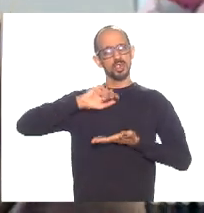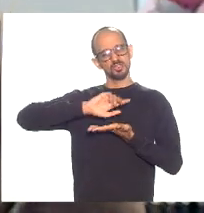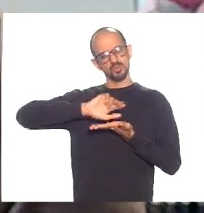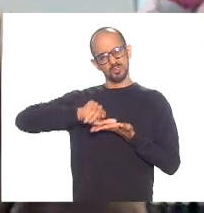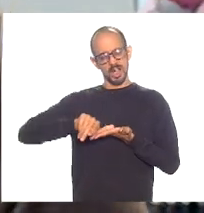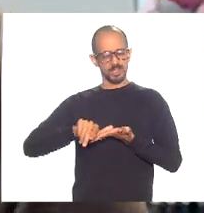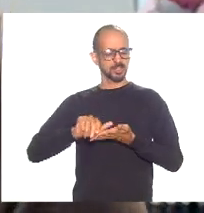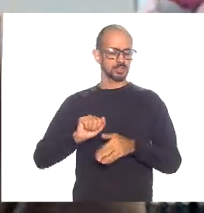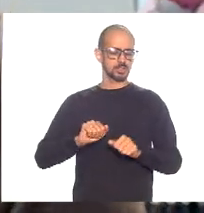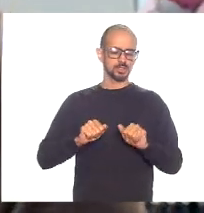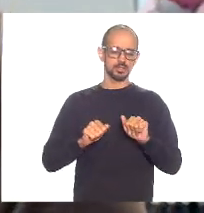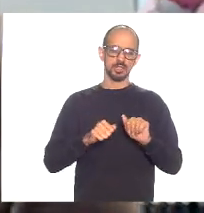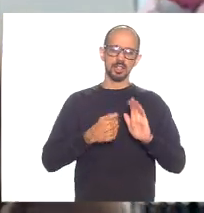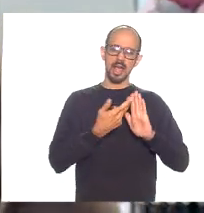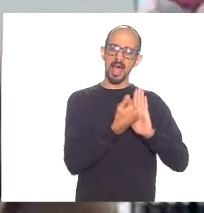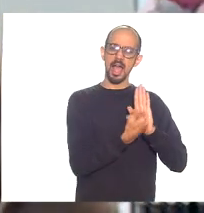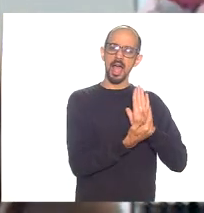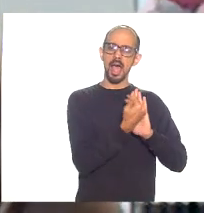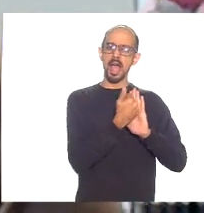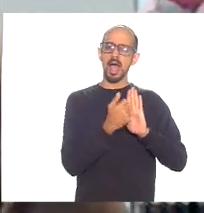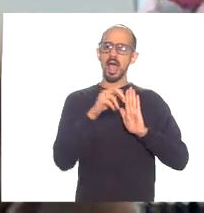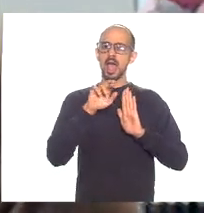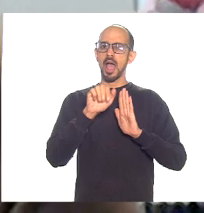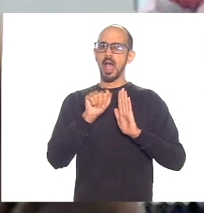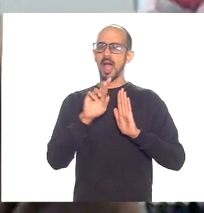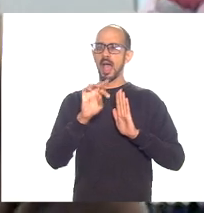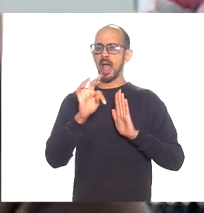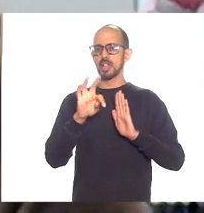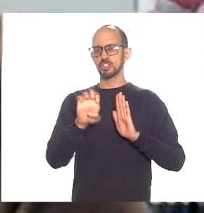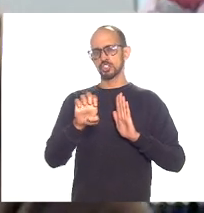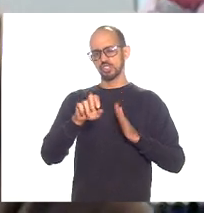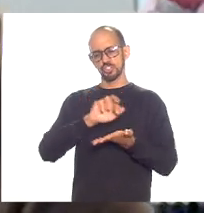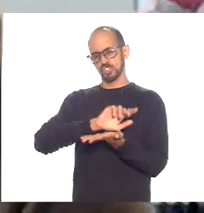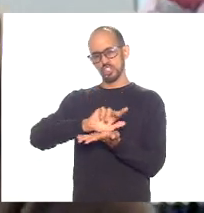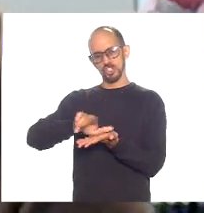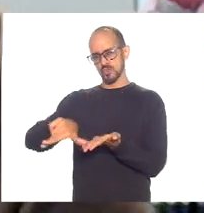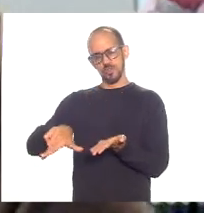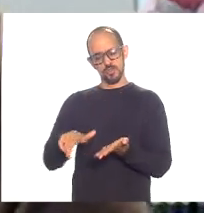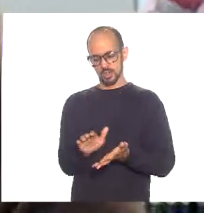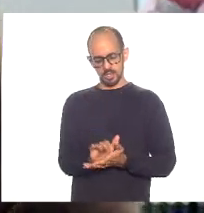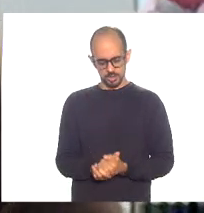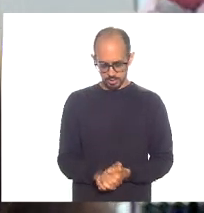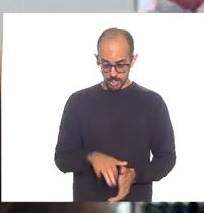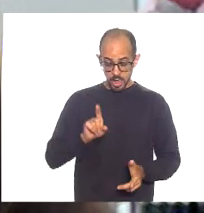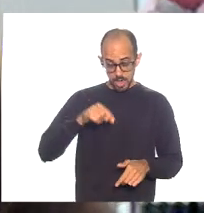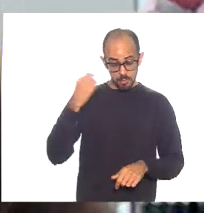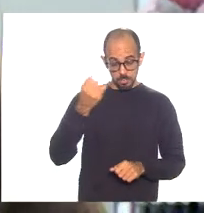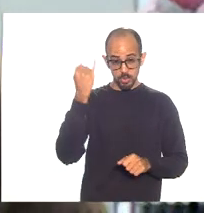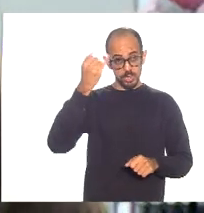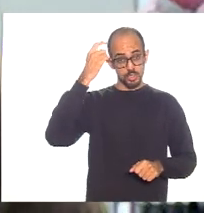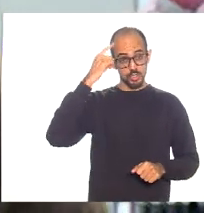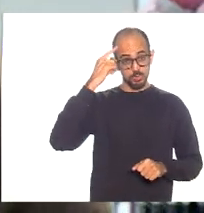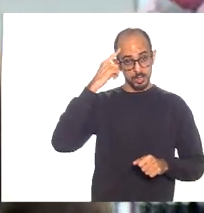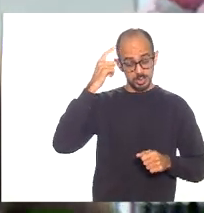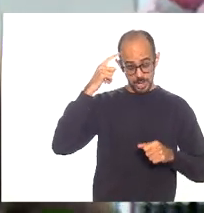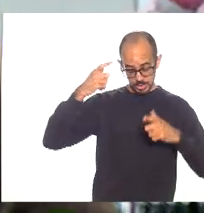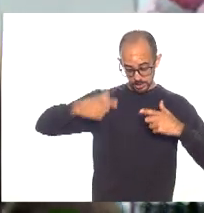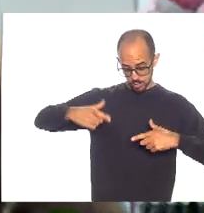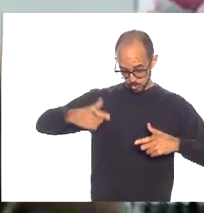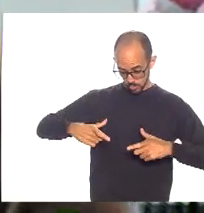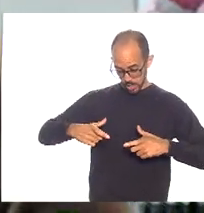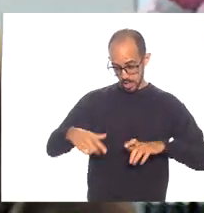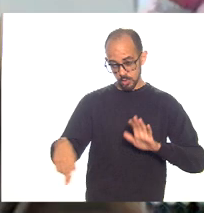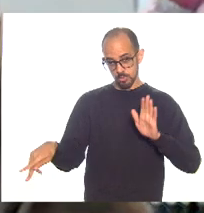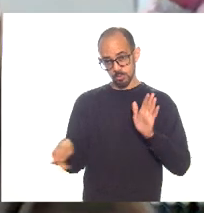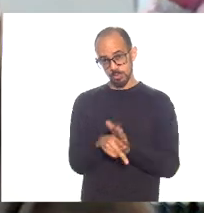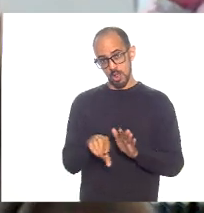manifestações artísticas. É muito importante que a gente pense aquele espaço como um espaço público que